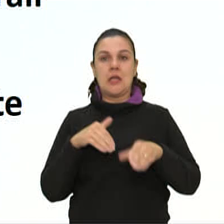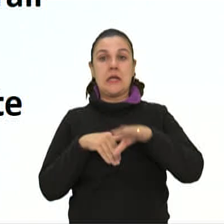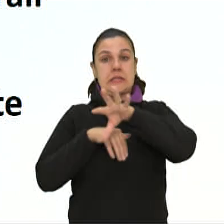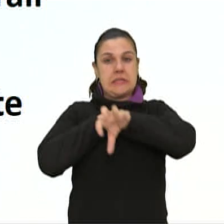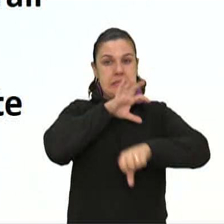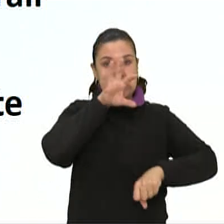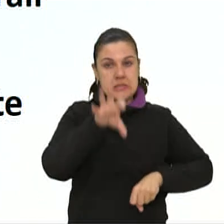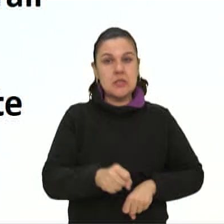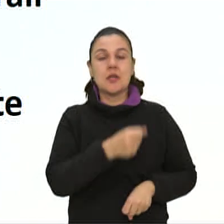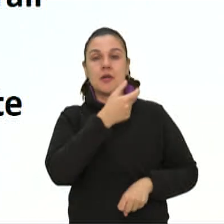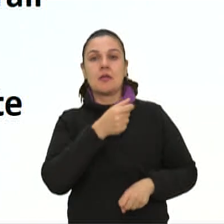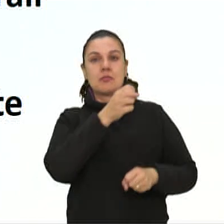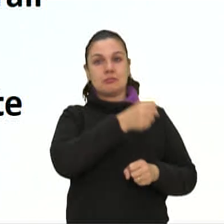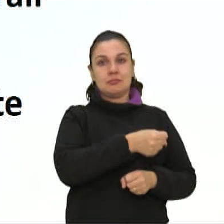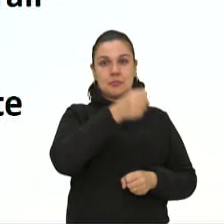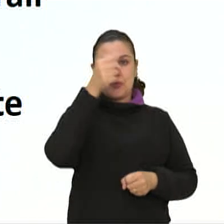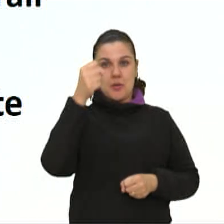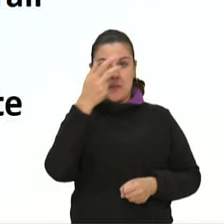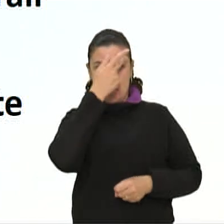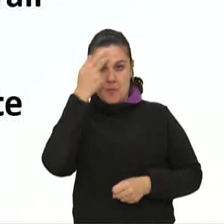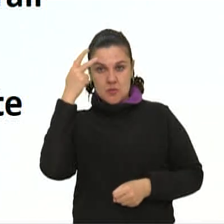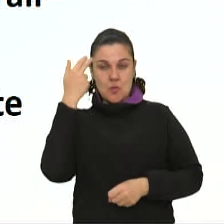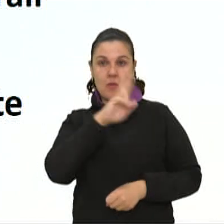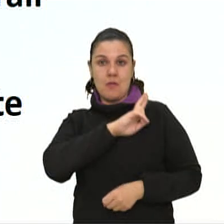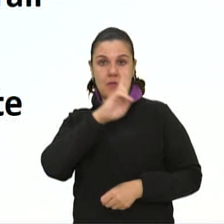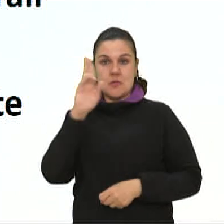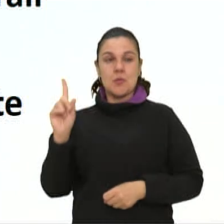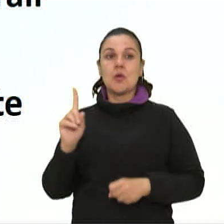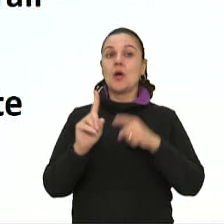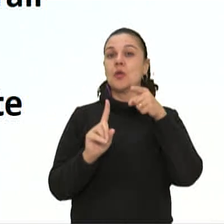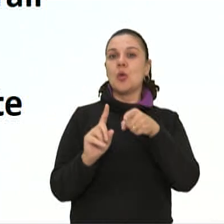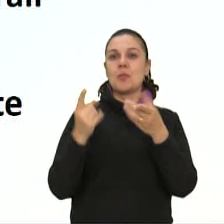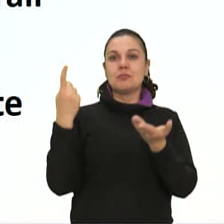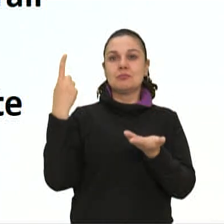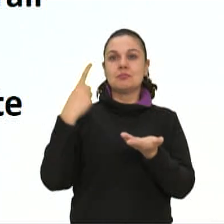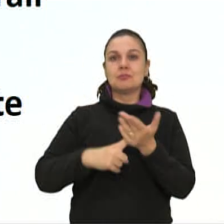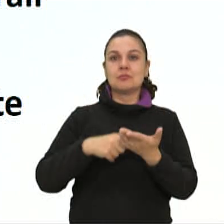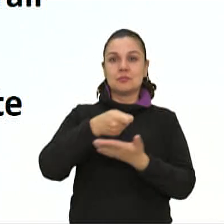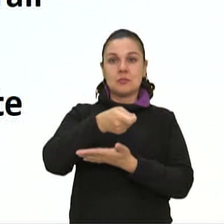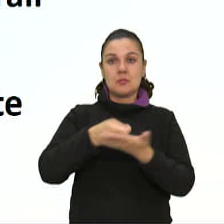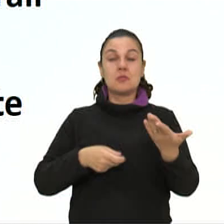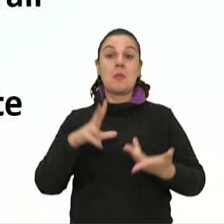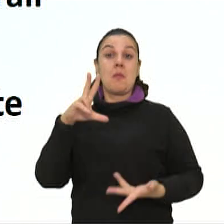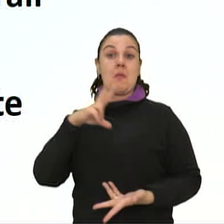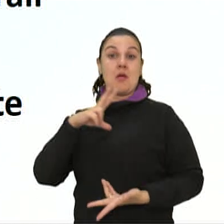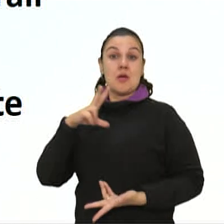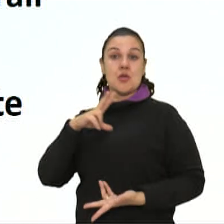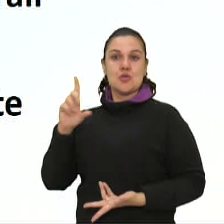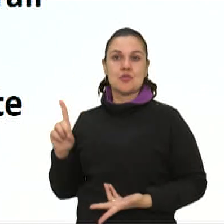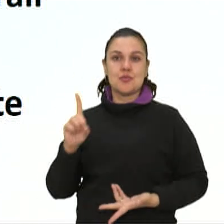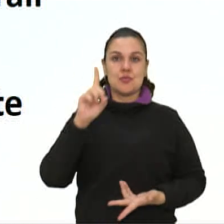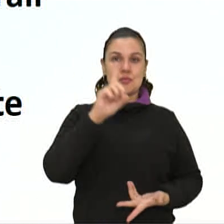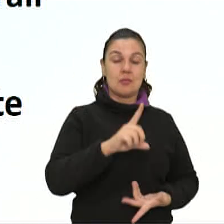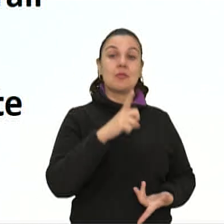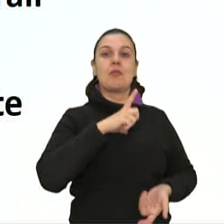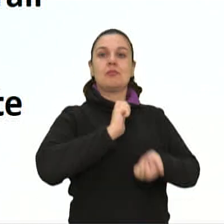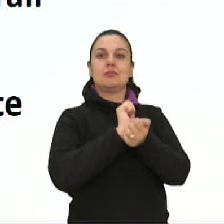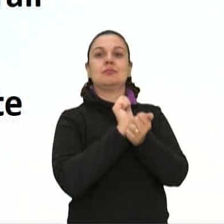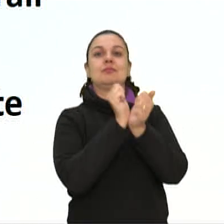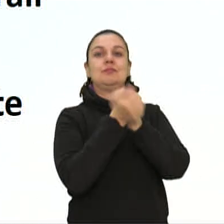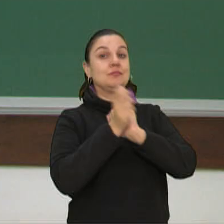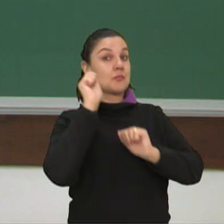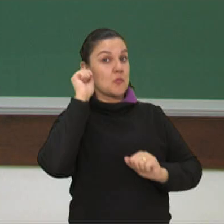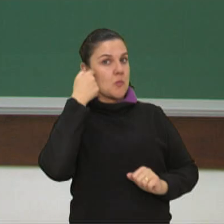foi entregue a contratadores. O que é isso? Particulares que possuíssem